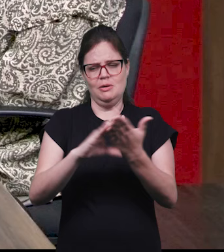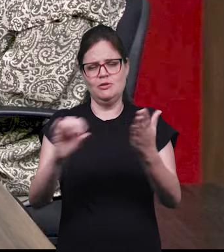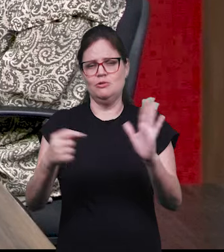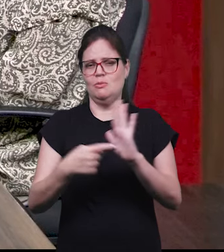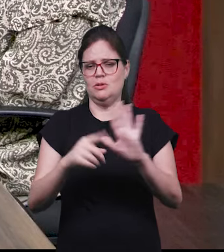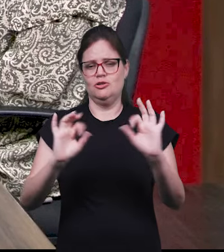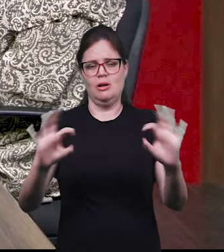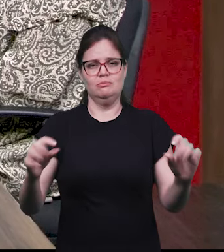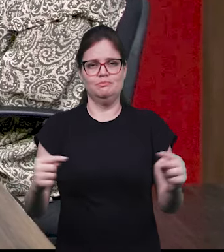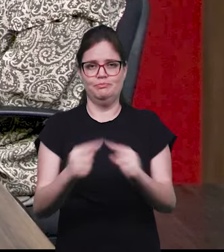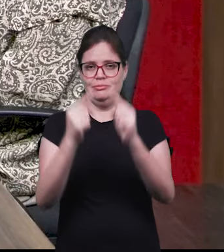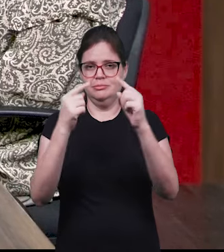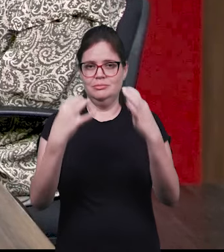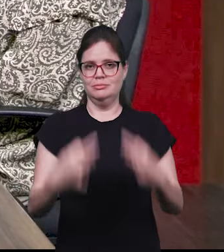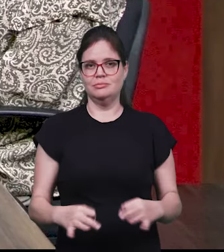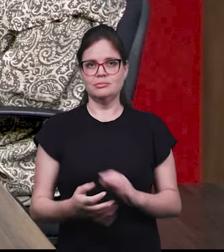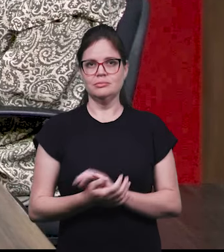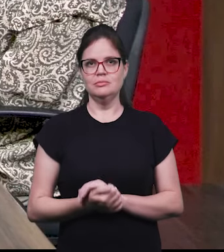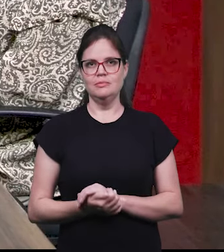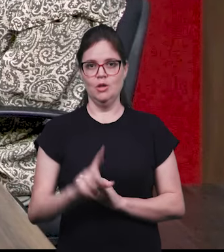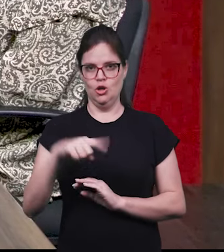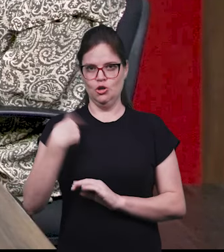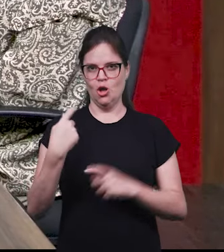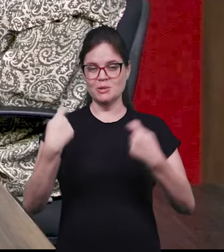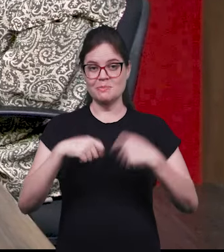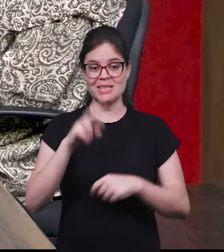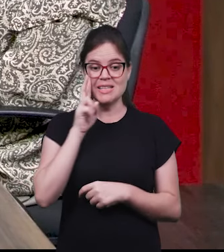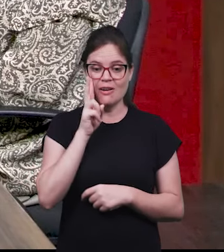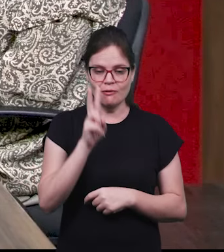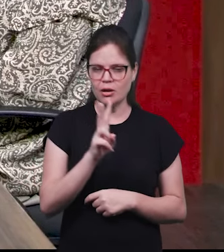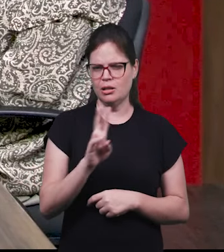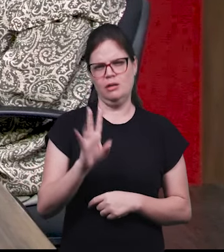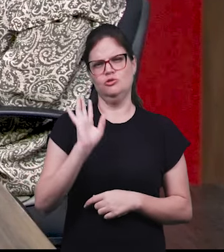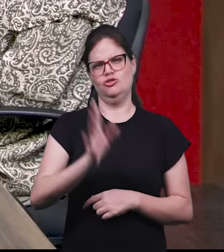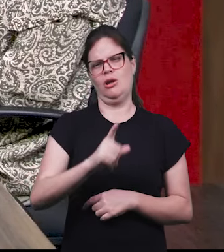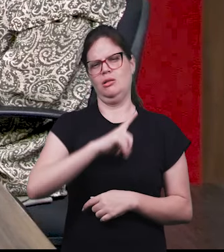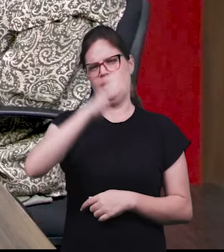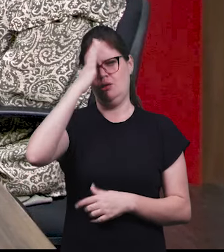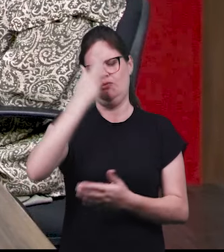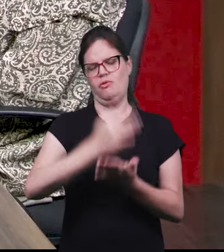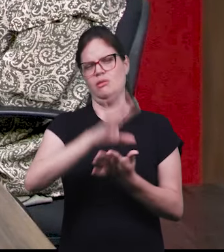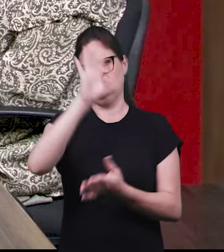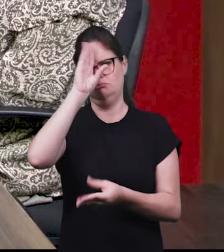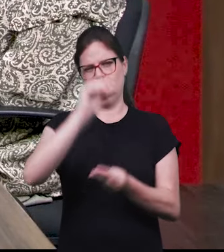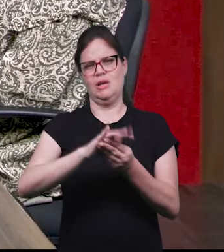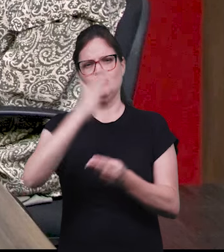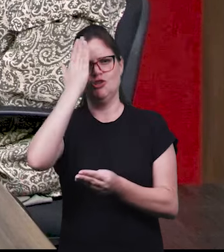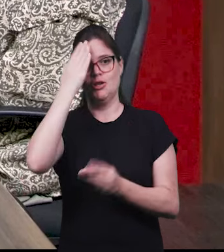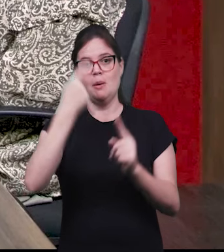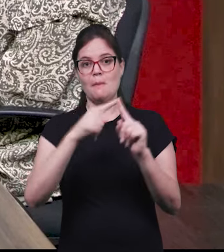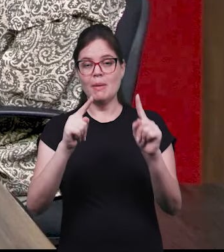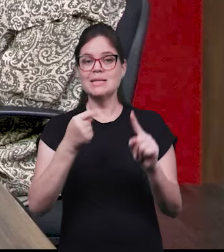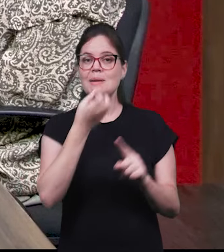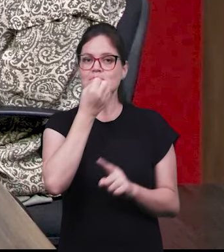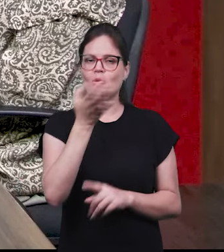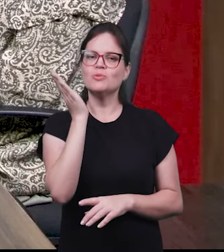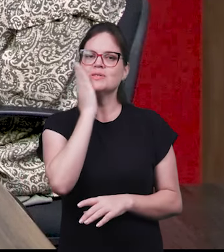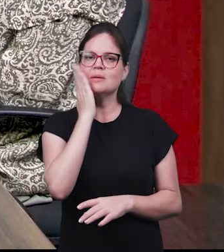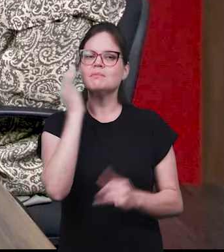na Bíblia. Nós não precisamos ver para crer, né, mas esses achados, eles